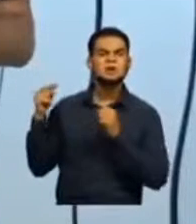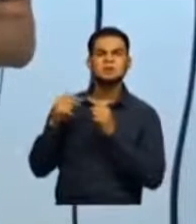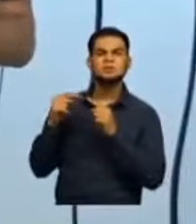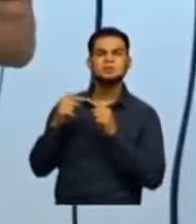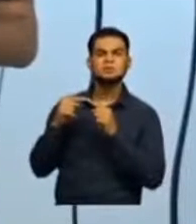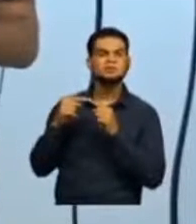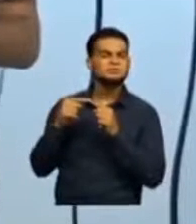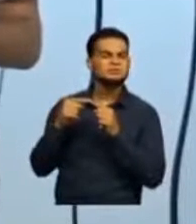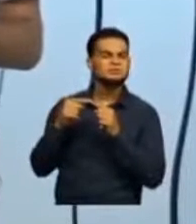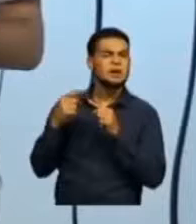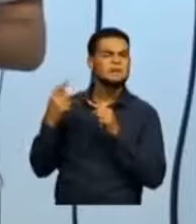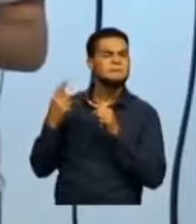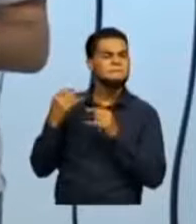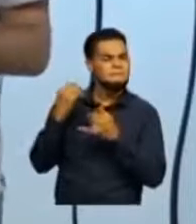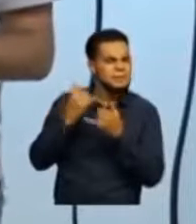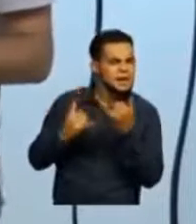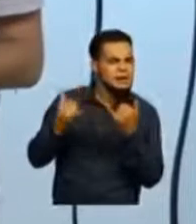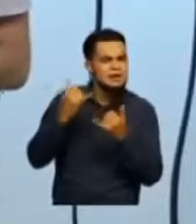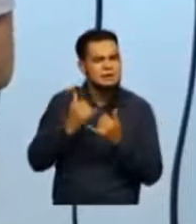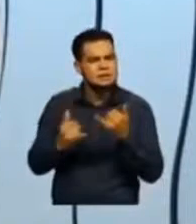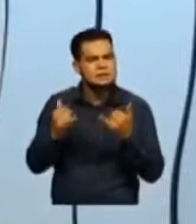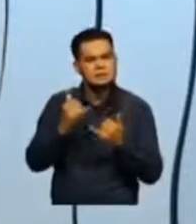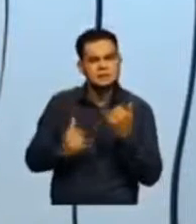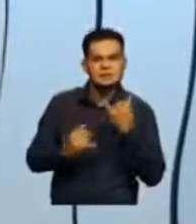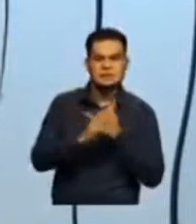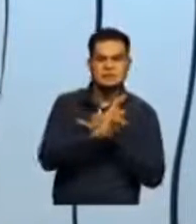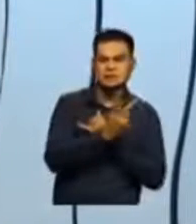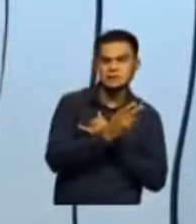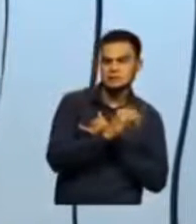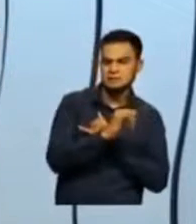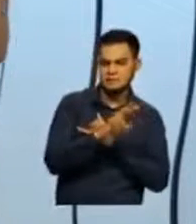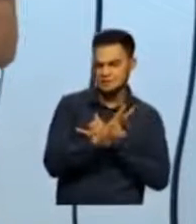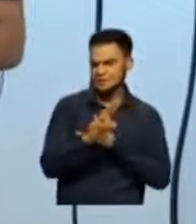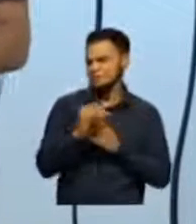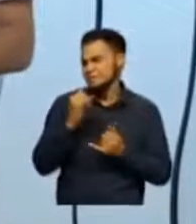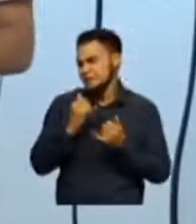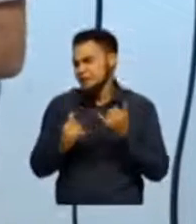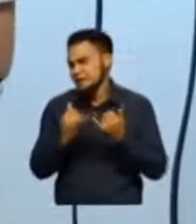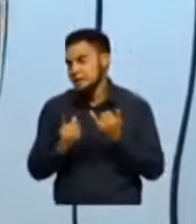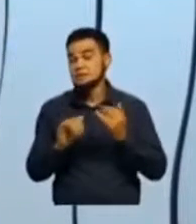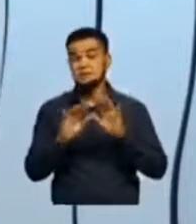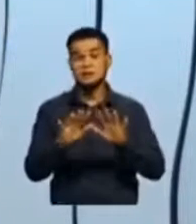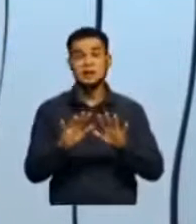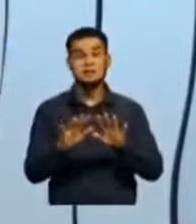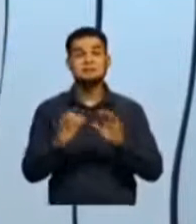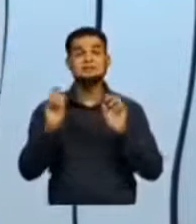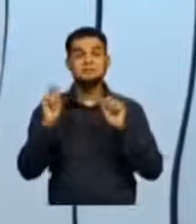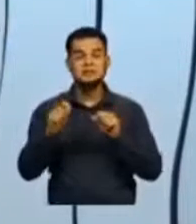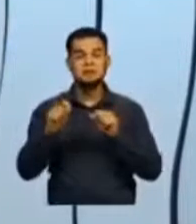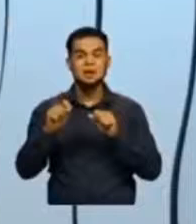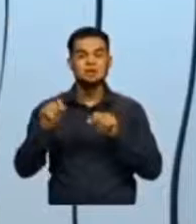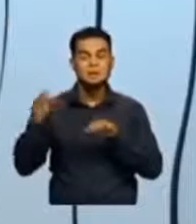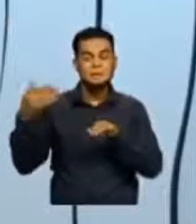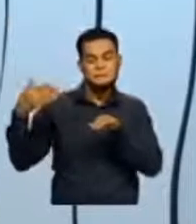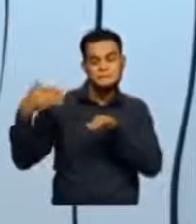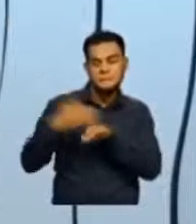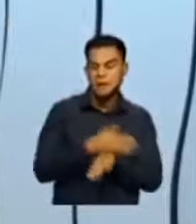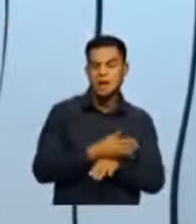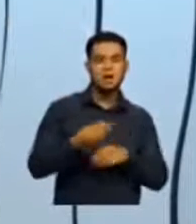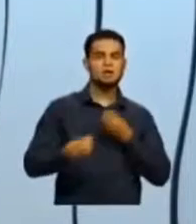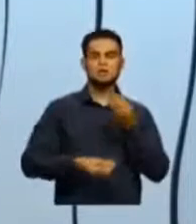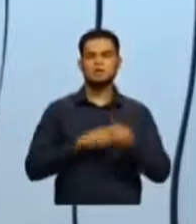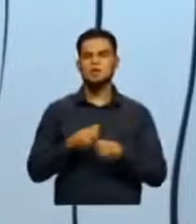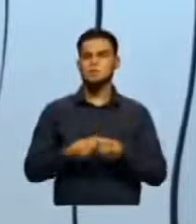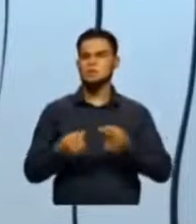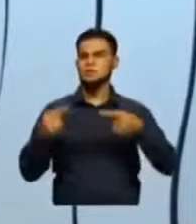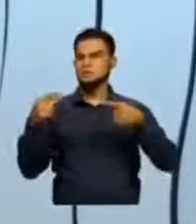semelhante ao do HIV que nós falamos. Só que ele pode penetrar na nossa célula através de 2 modos. Ou